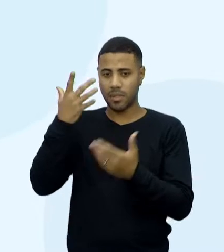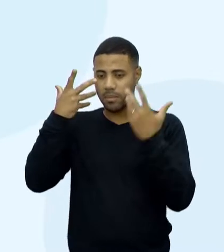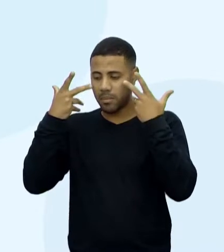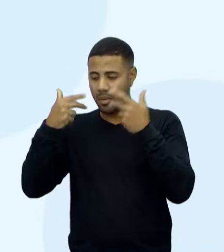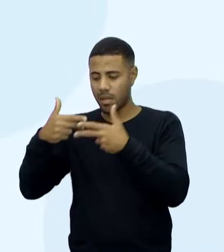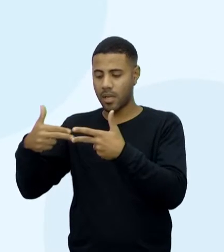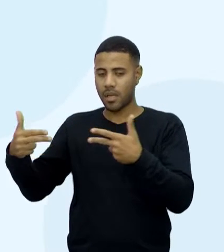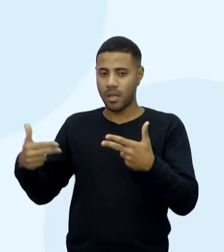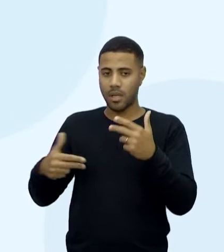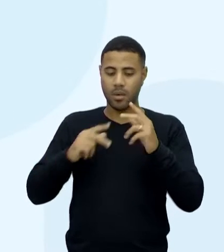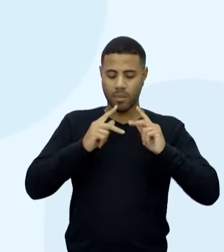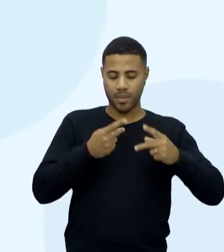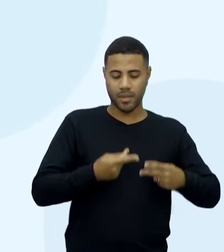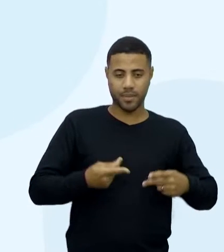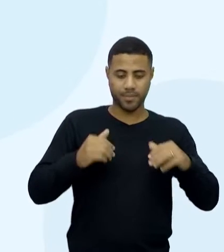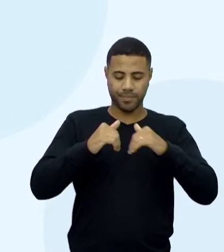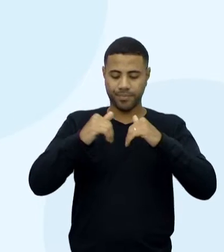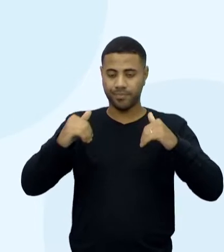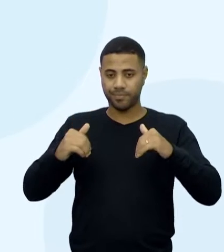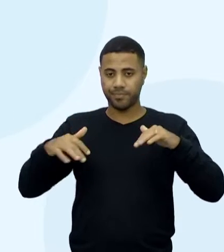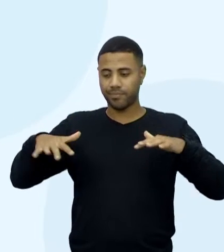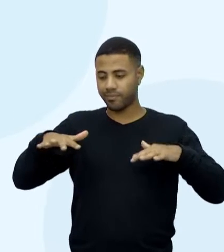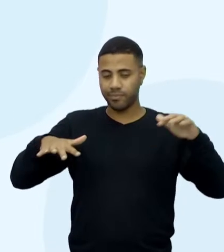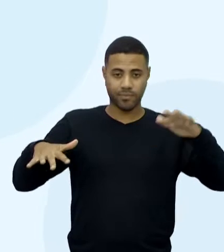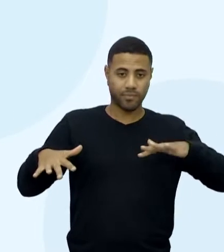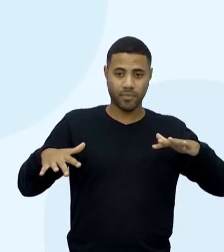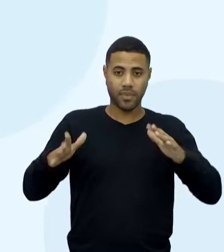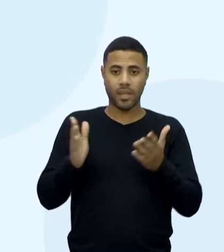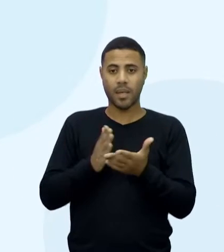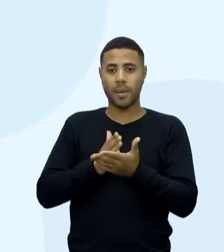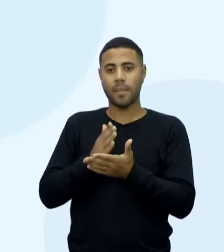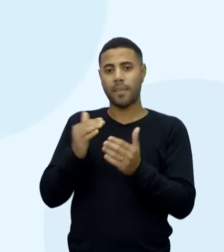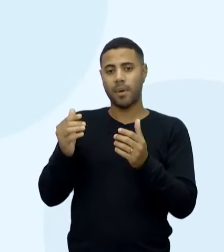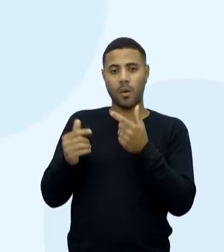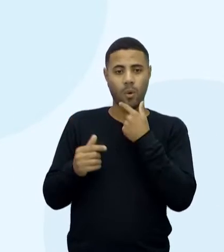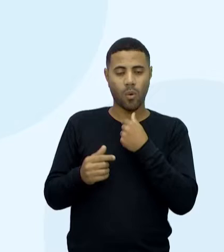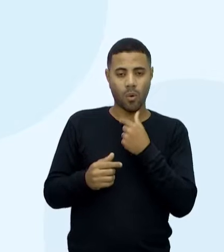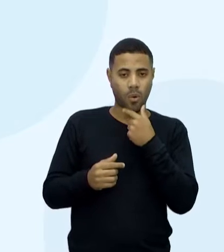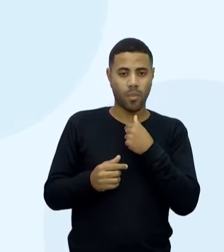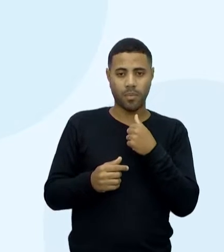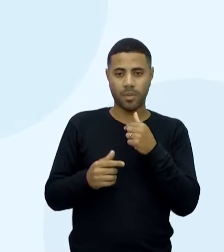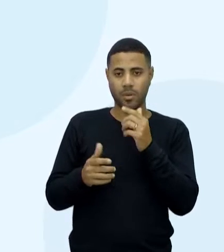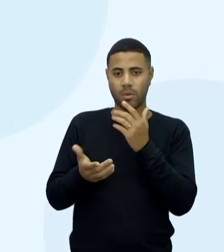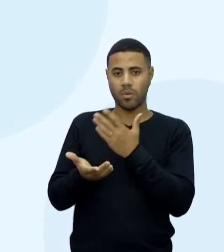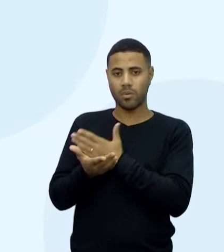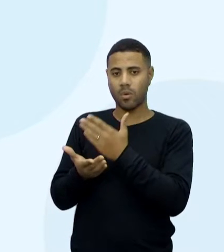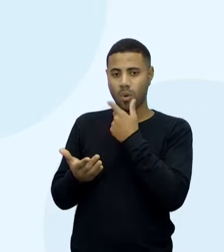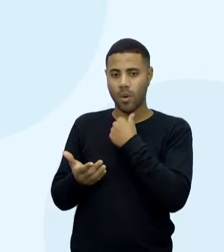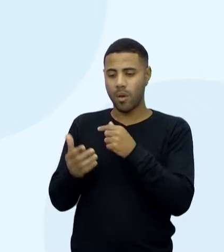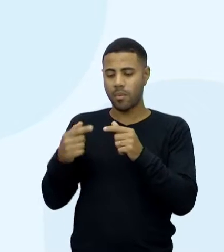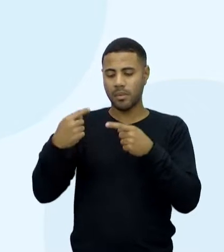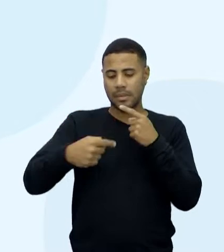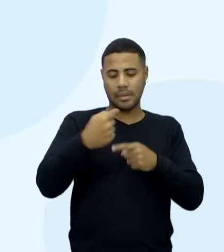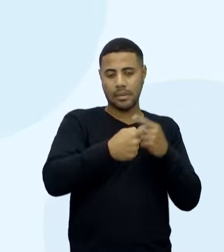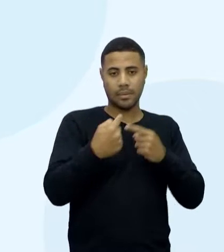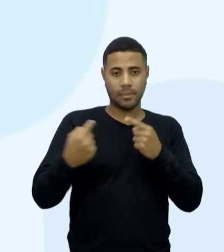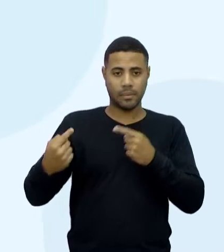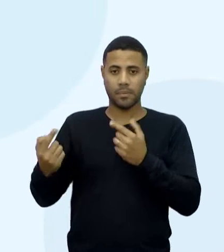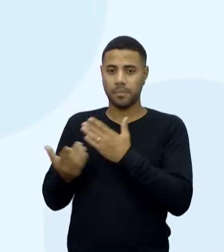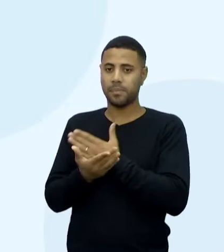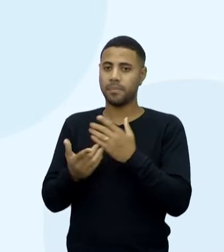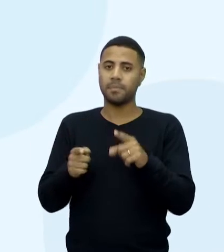constantemente empurrada serviria para separar homens de outros homens e